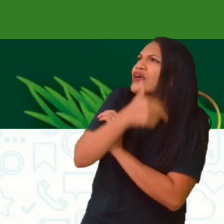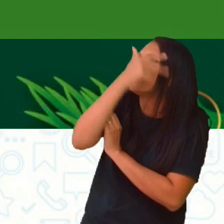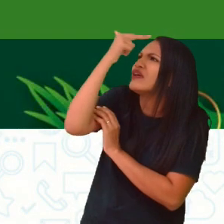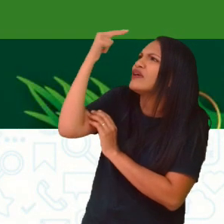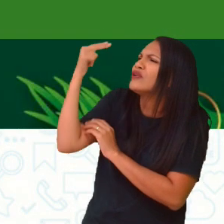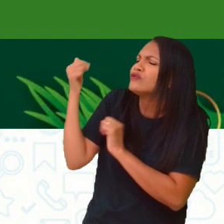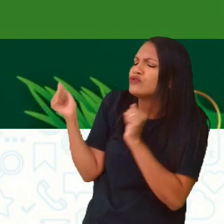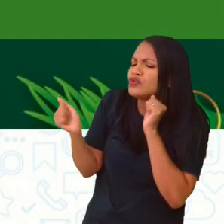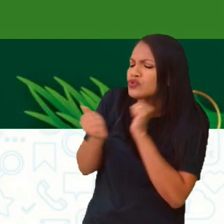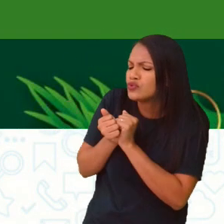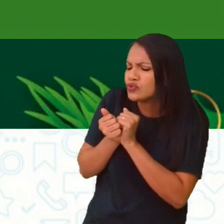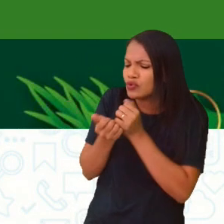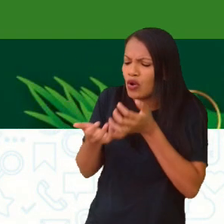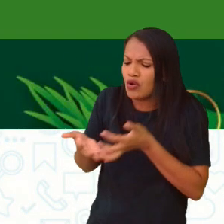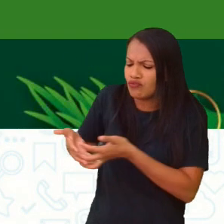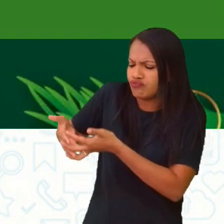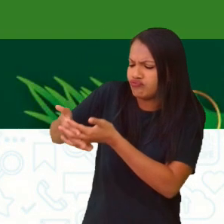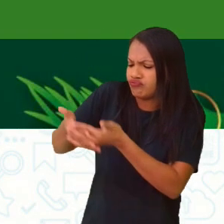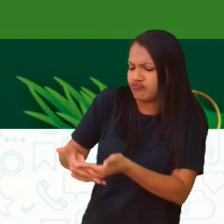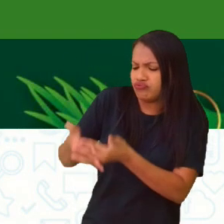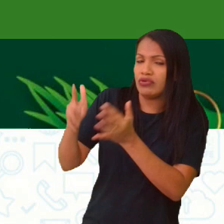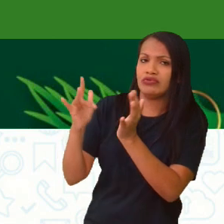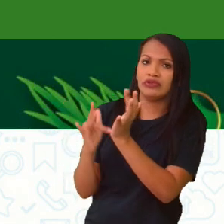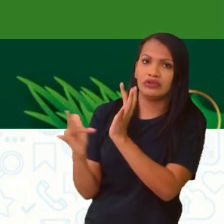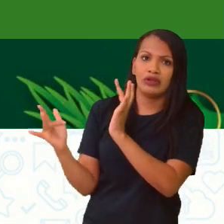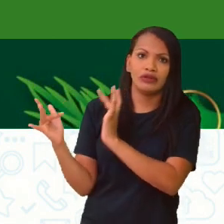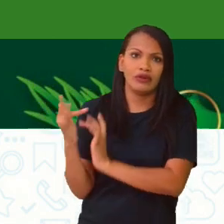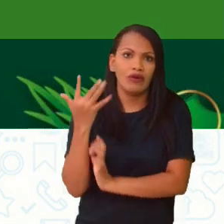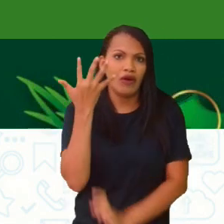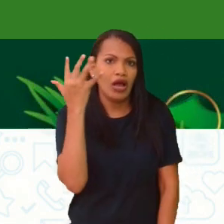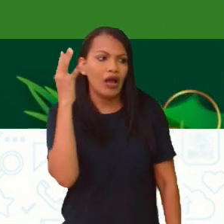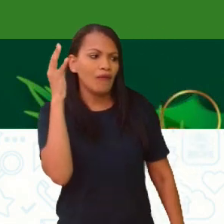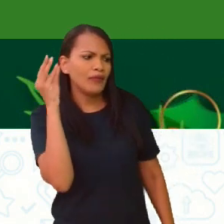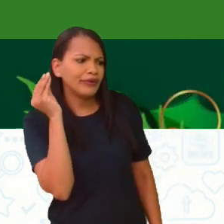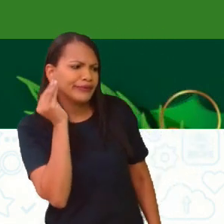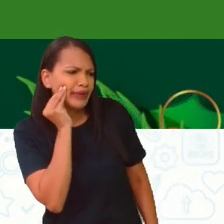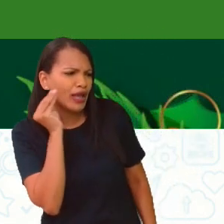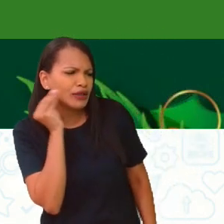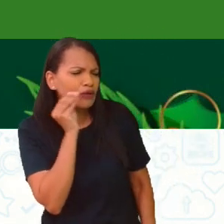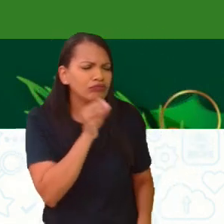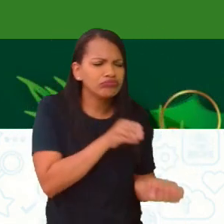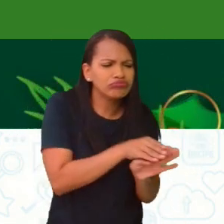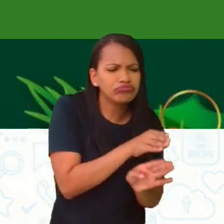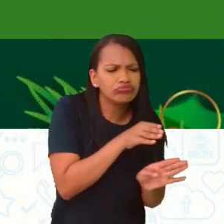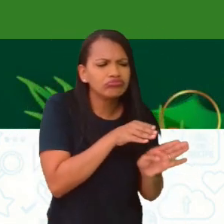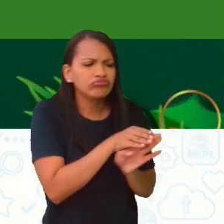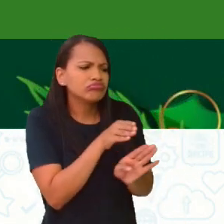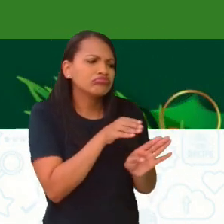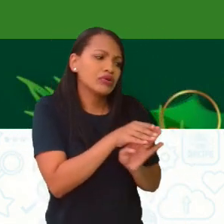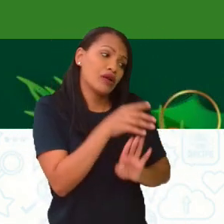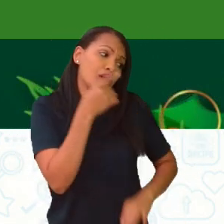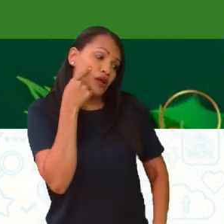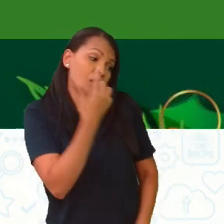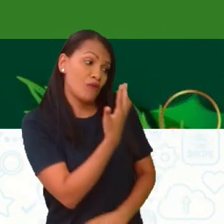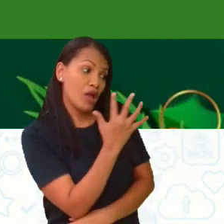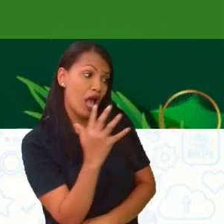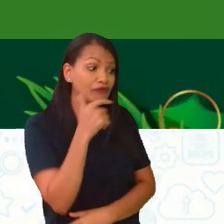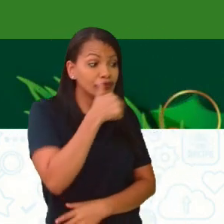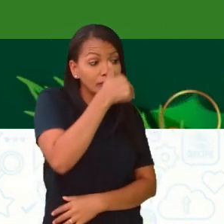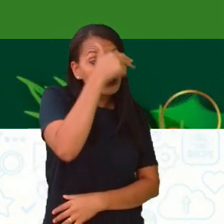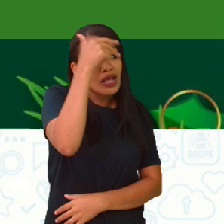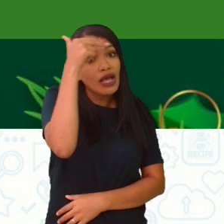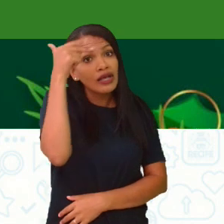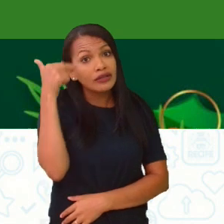do presépio de Jesus. A mãe árvore ainda tentou convencer a filha, dizendo: as árvores de Natal